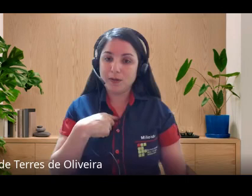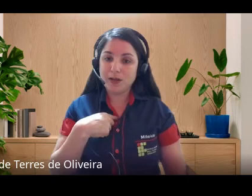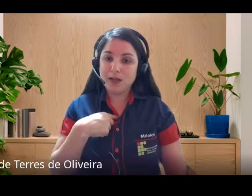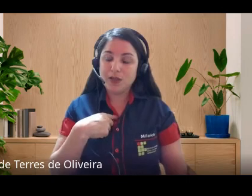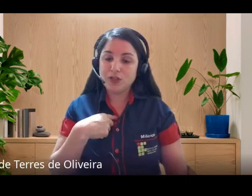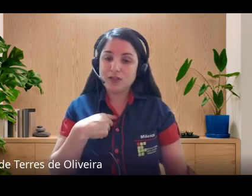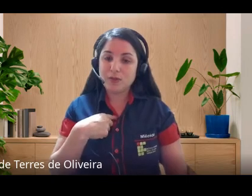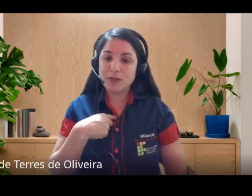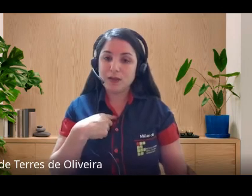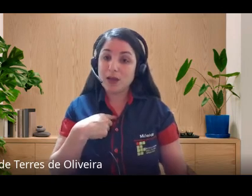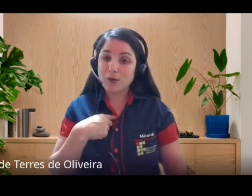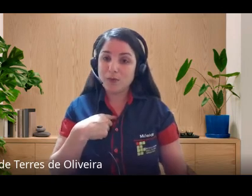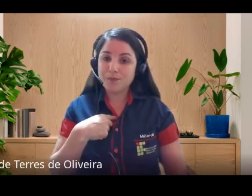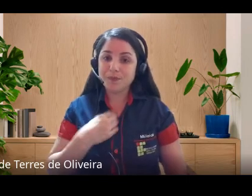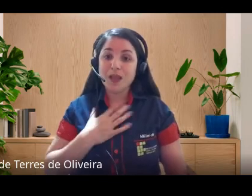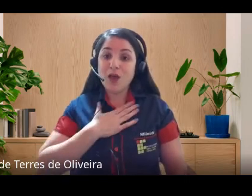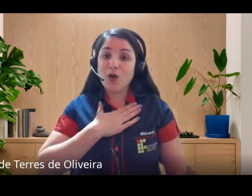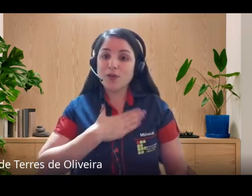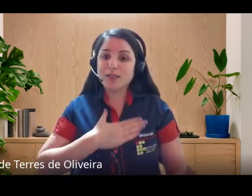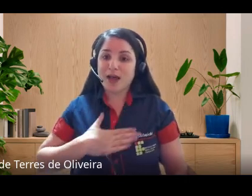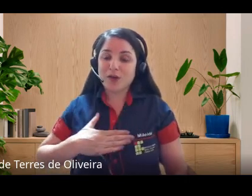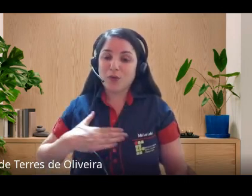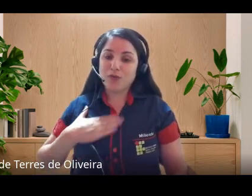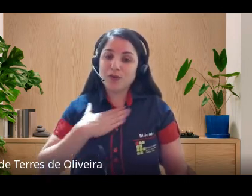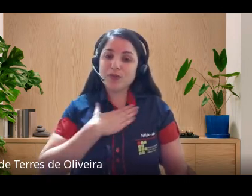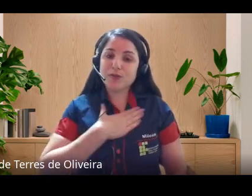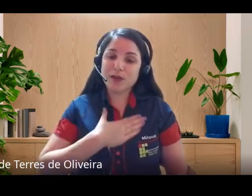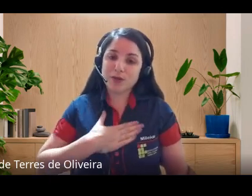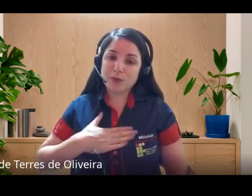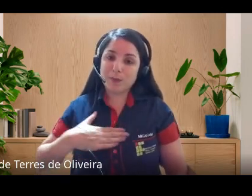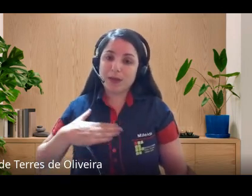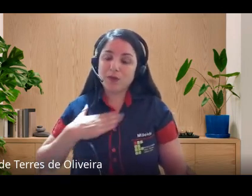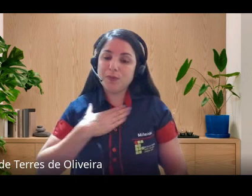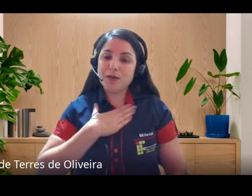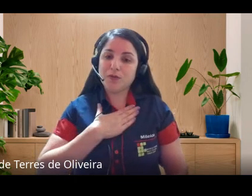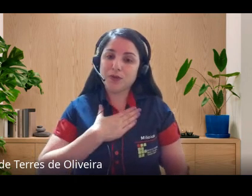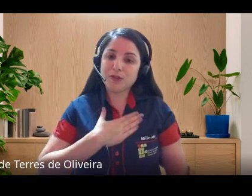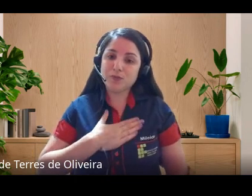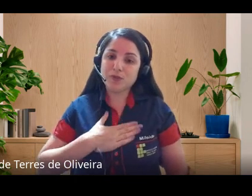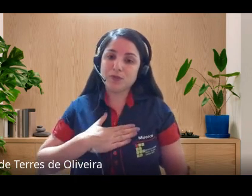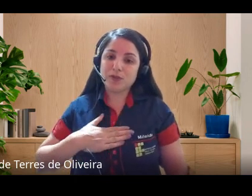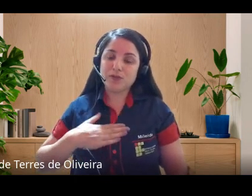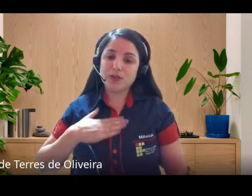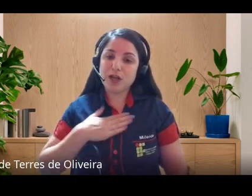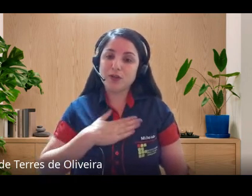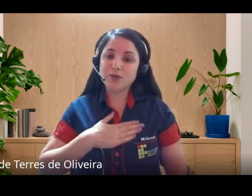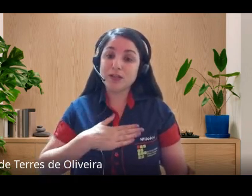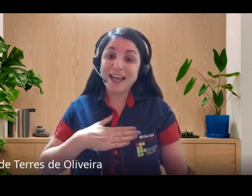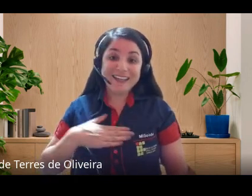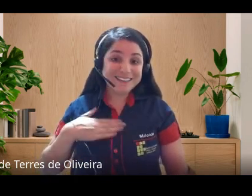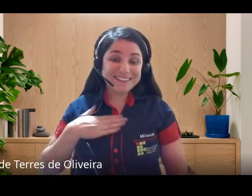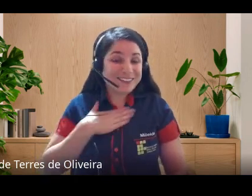semicircular em direção a mim. Eu gostar, ó, um movimento circular no meu peito, minha configuração de mão são os dedos